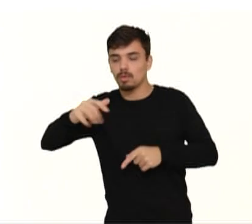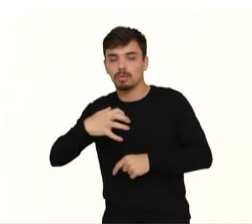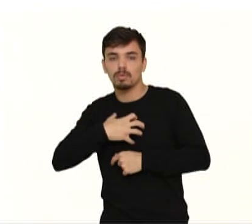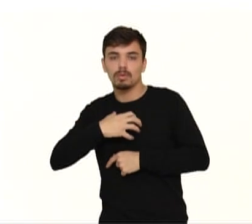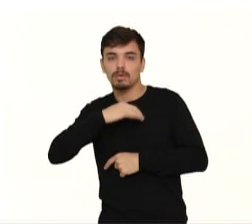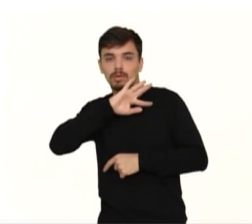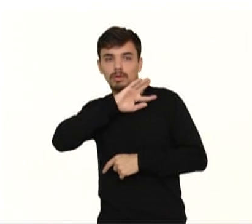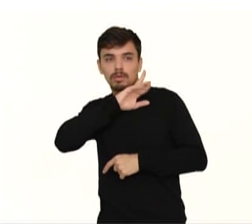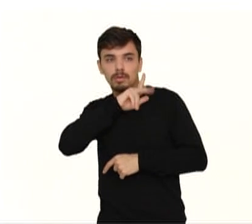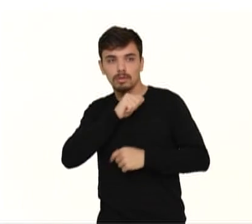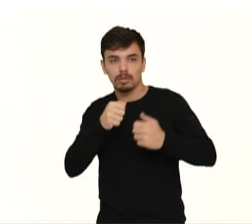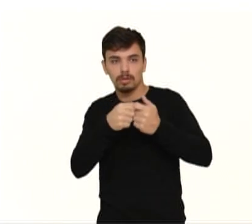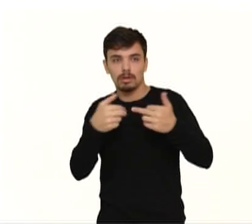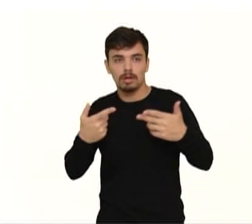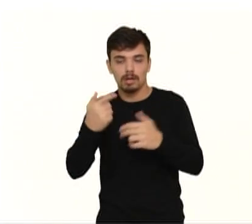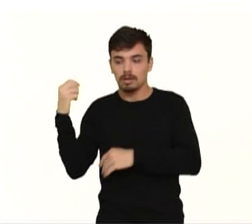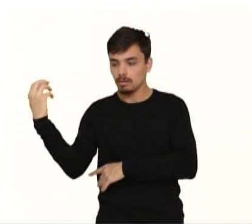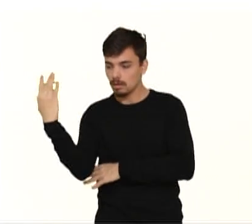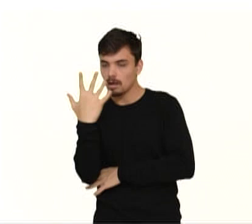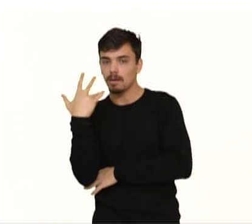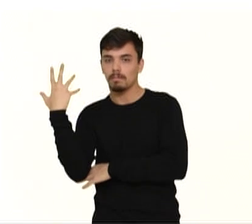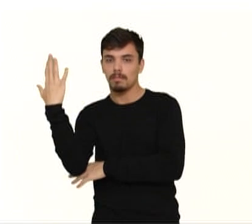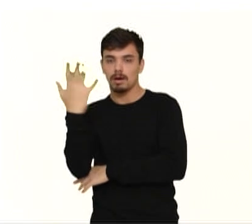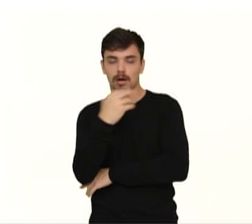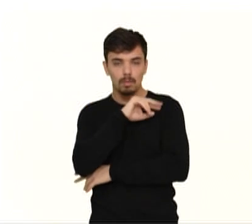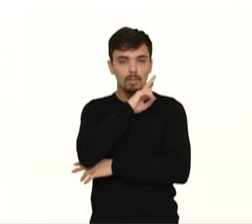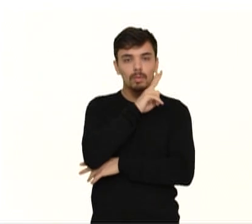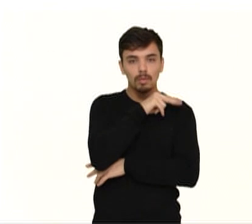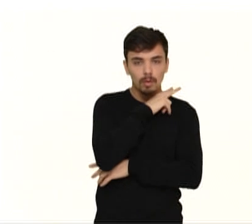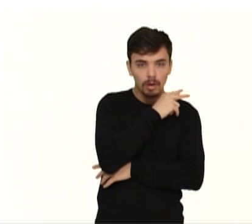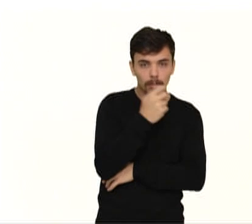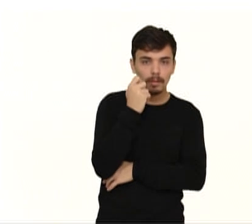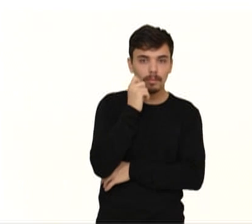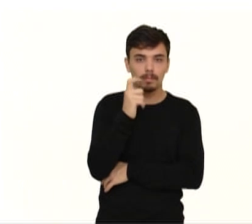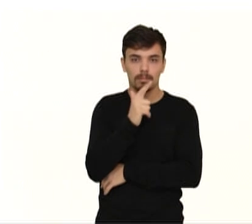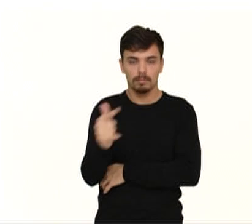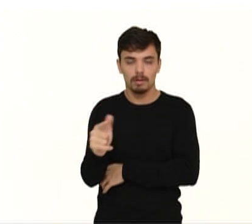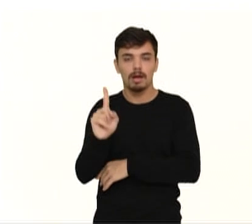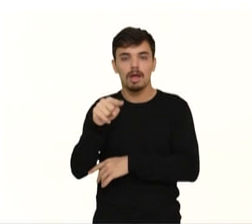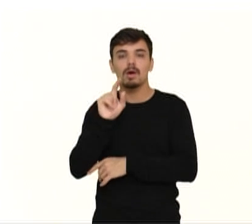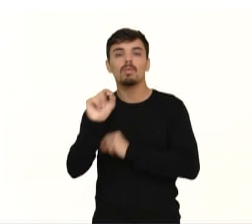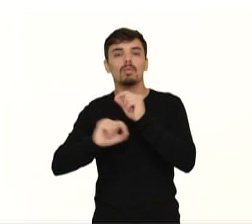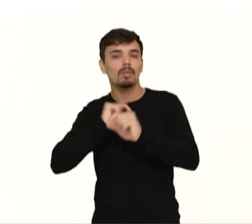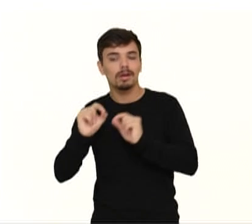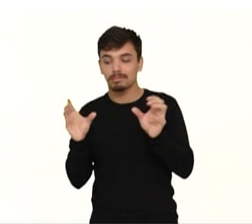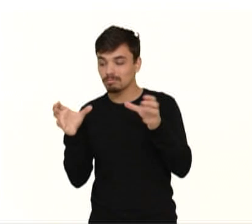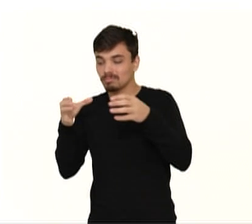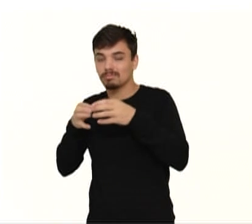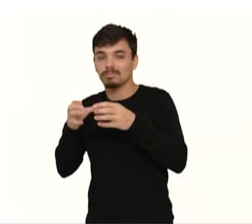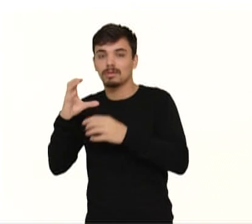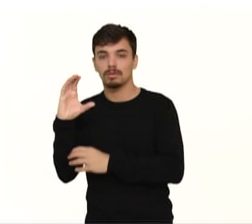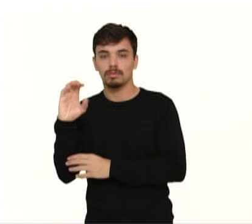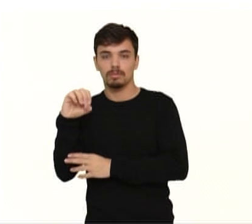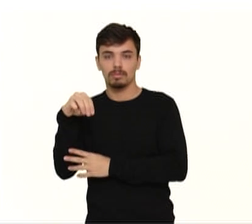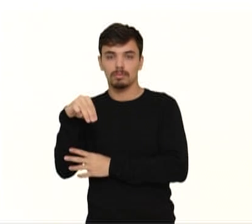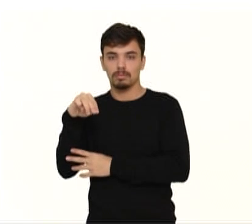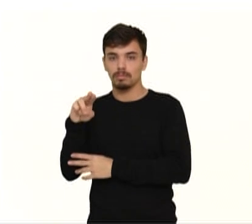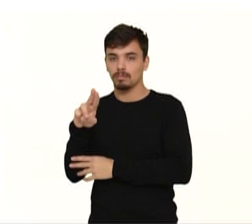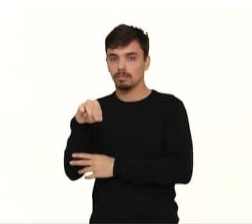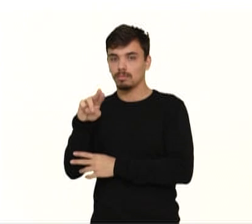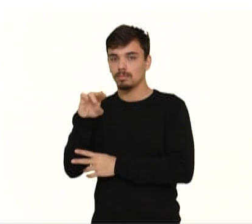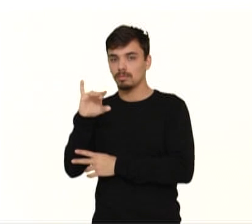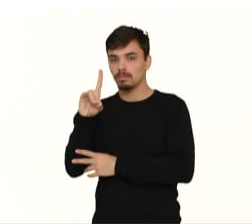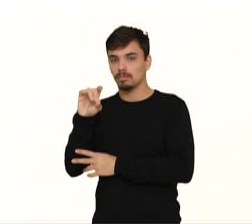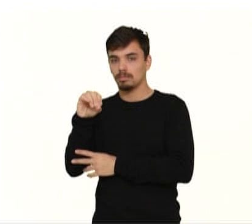os arbustos que tem ali, a lebre, a cobra bonitinha, eu estou considerando uma comunidade, que às vezes também pode aparecer para vocês